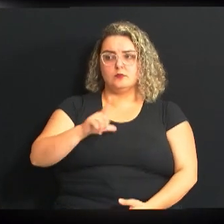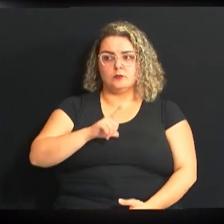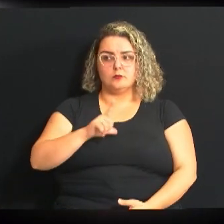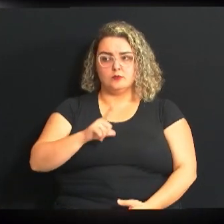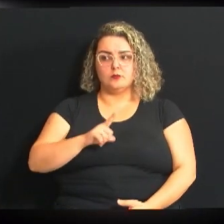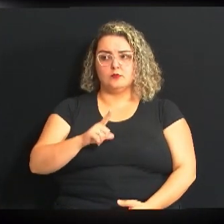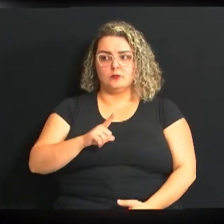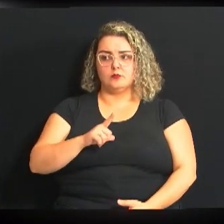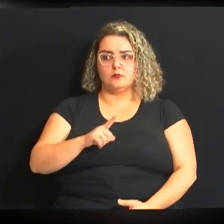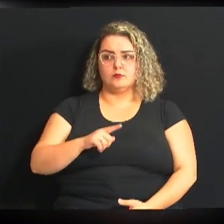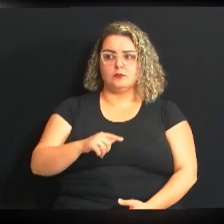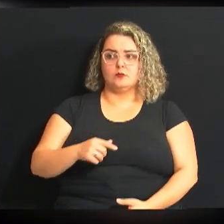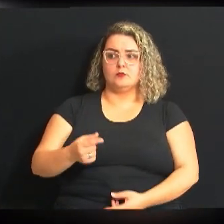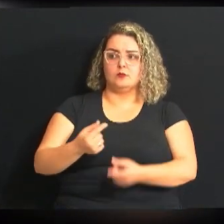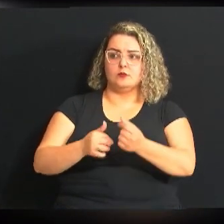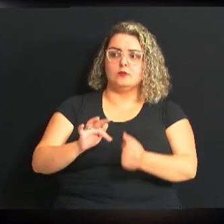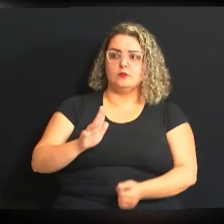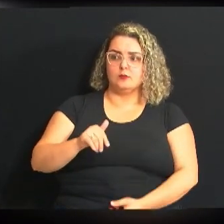Fundo Municipal. R$